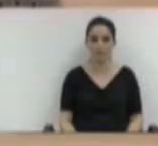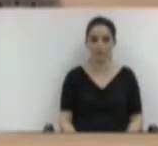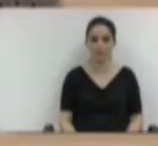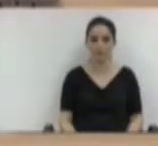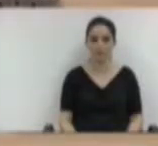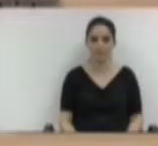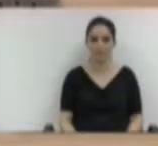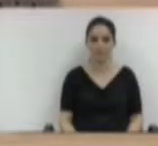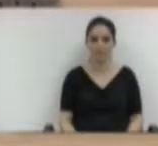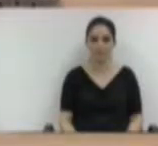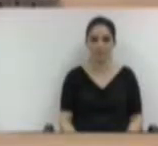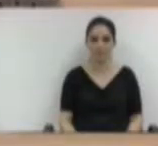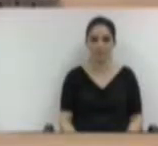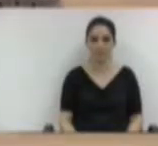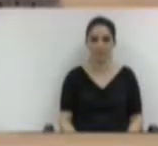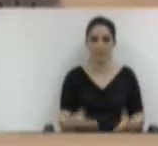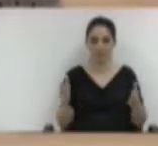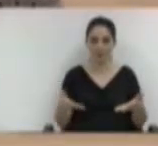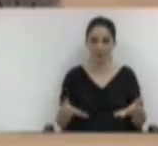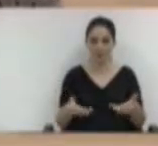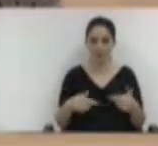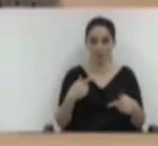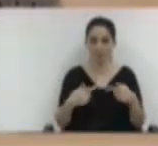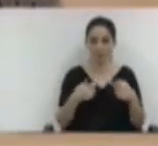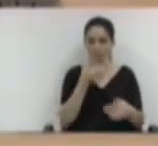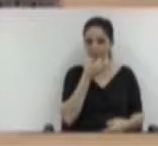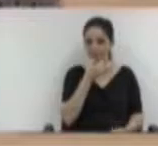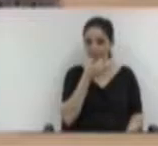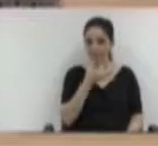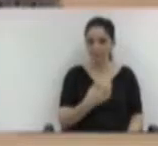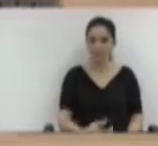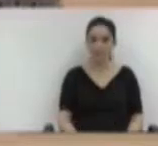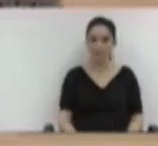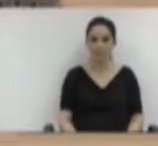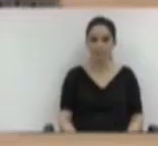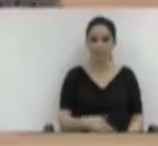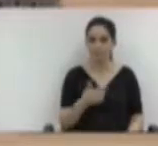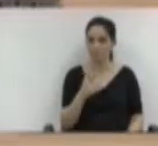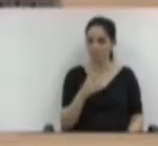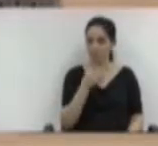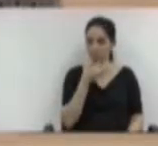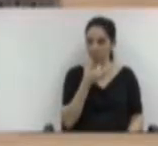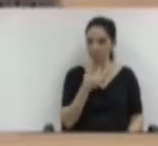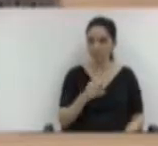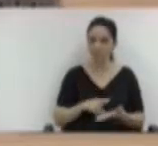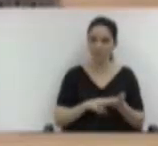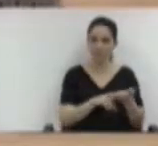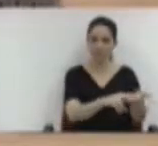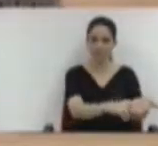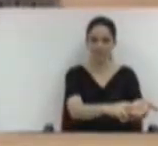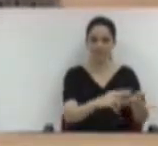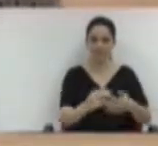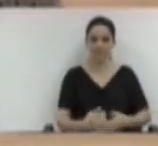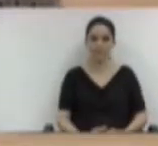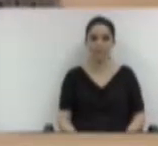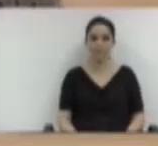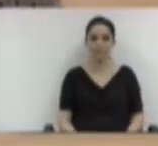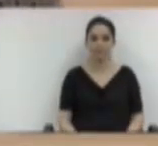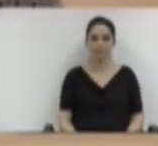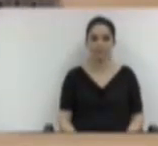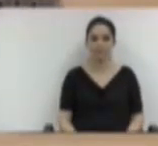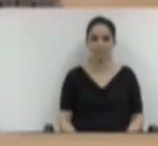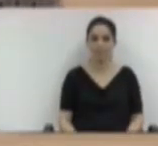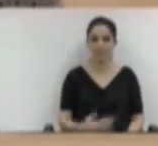Requerimento 896 está em discussão. Não havendo quem queira, encaminhe-se ao Executivo. Uma questão de